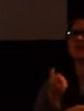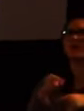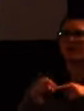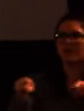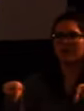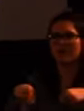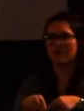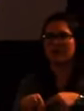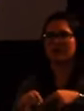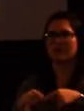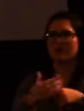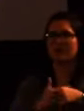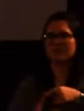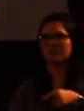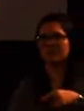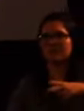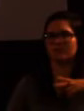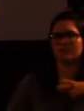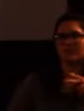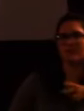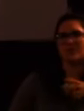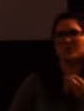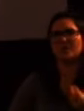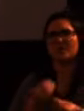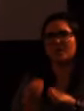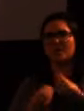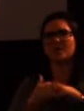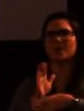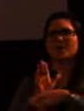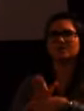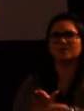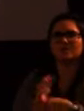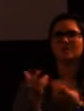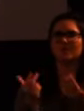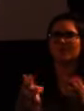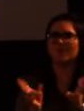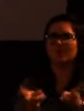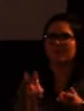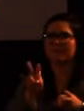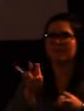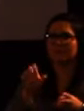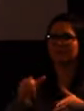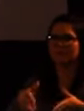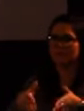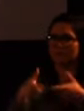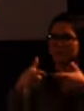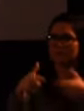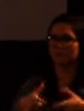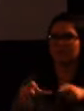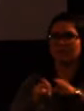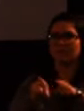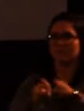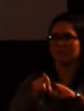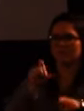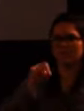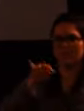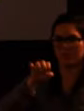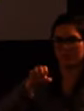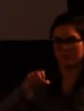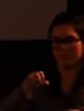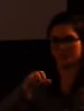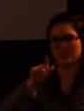e privada, de modo a evitar descontinuidades no sistema viário. Os lotes e glebas com